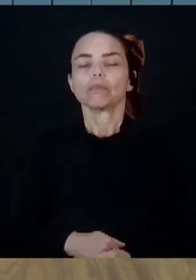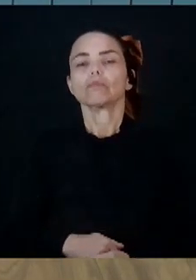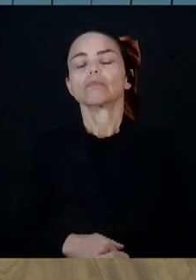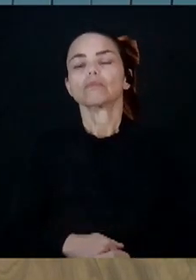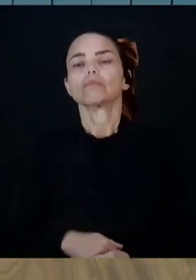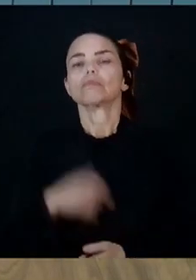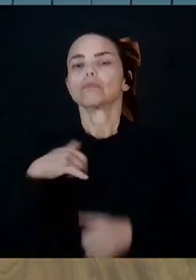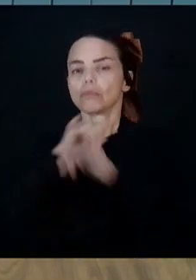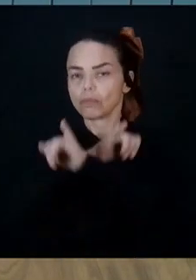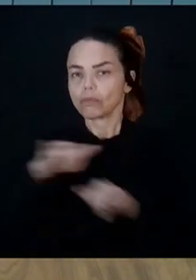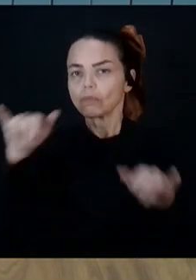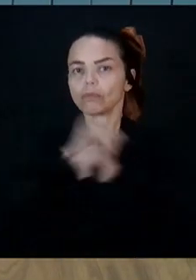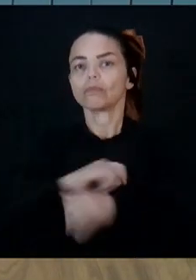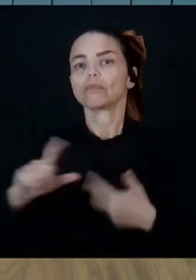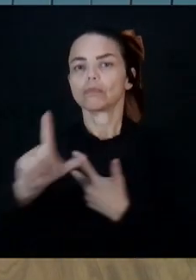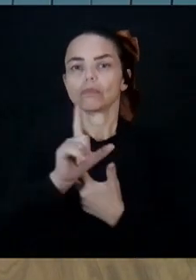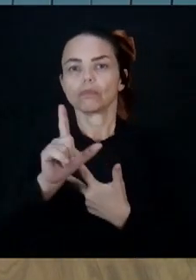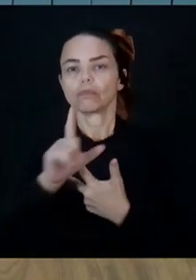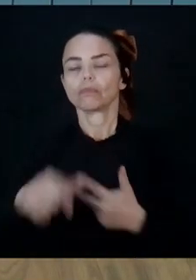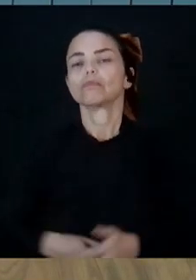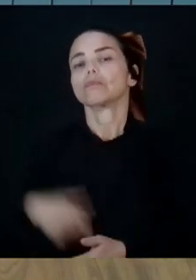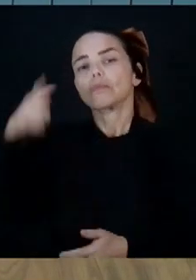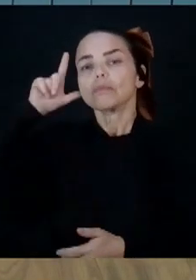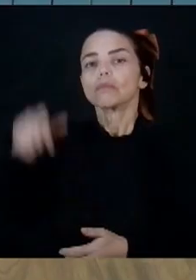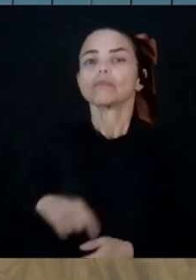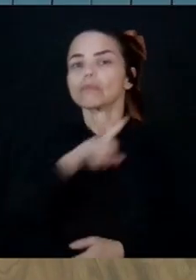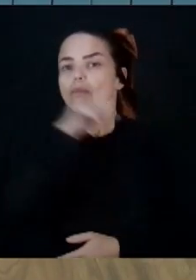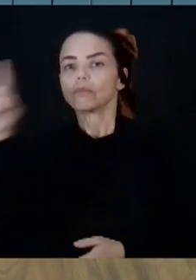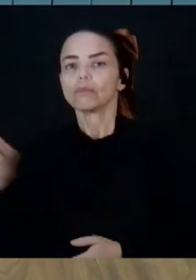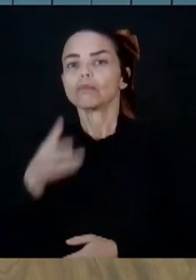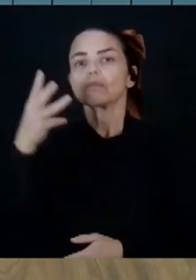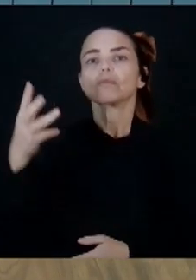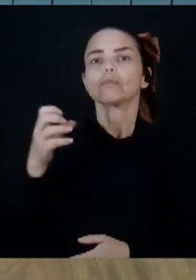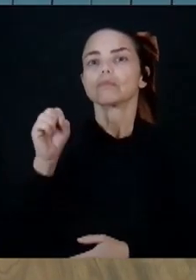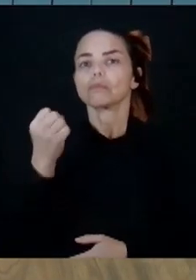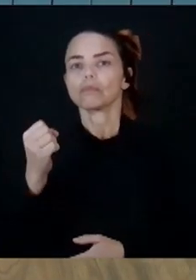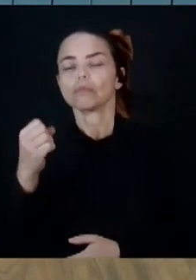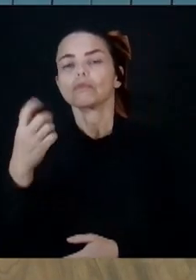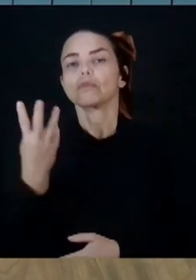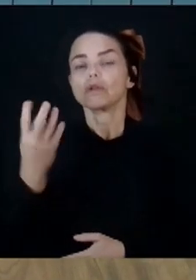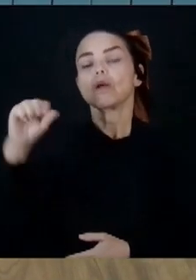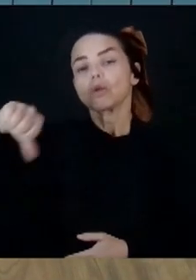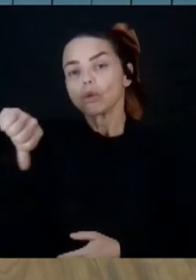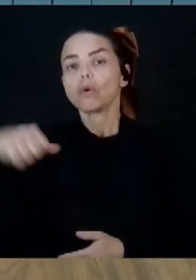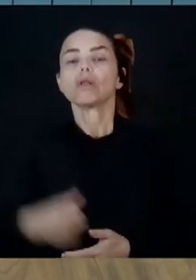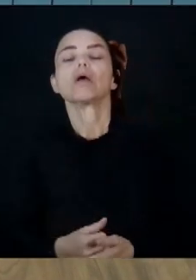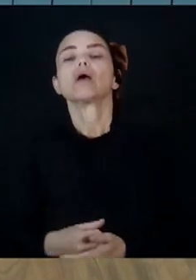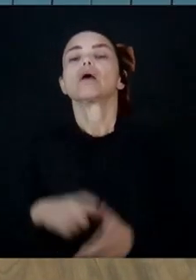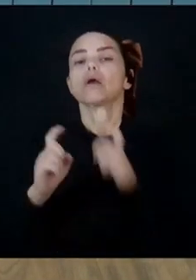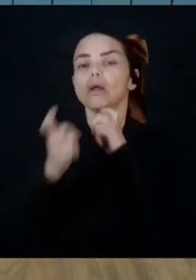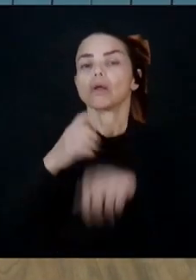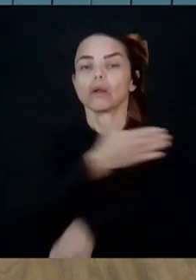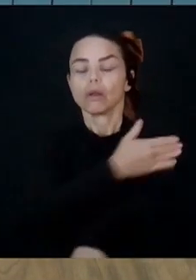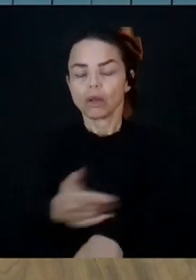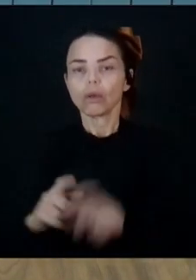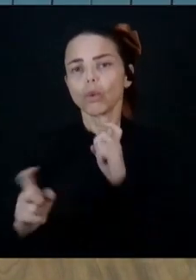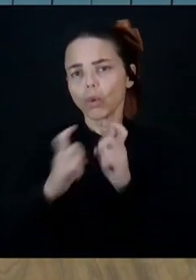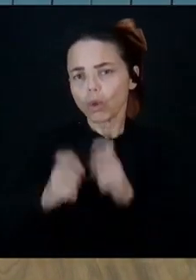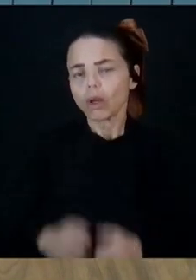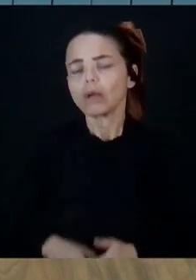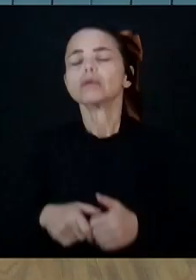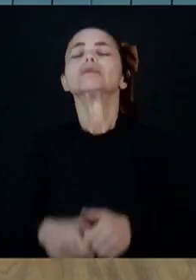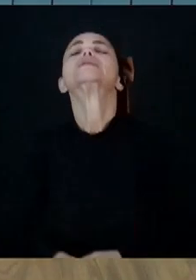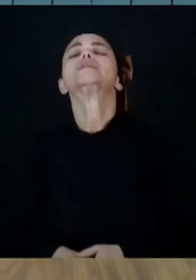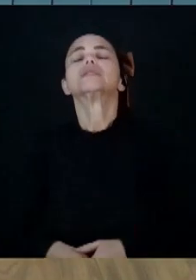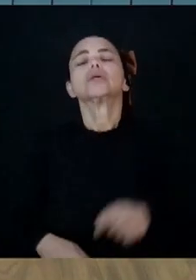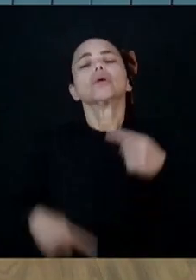do Legislativo, porque ontem foi dia da 39ª reunião ordinária. Os vereadores se reuniram para discutir